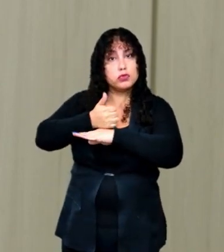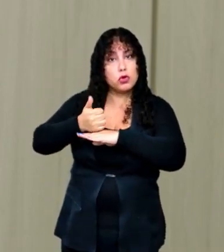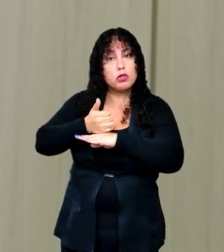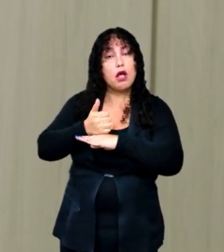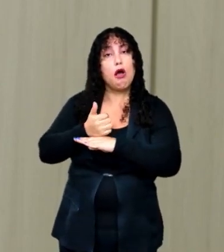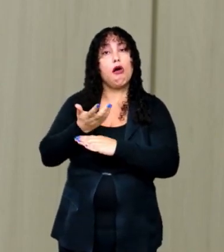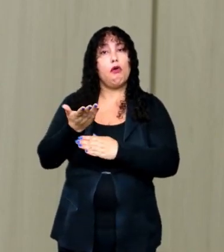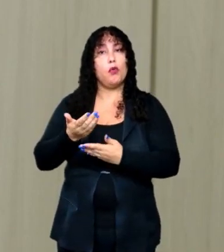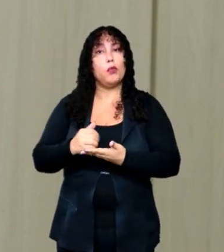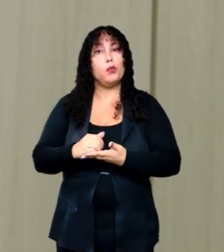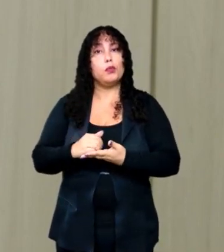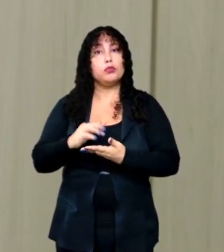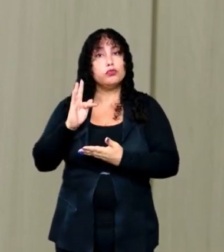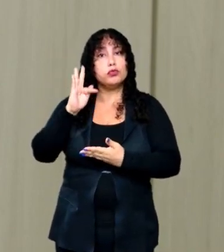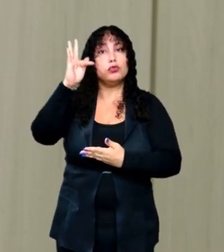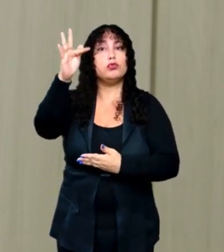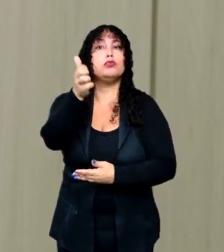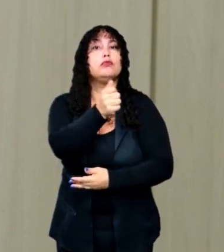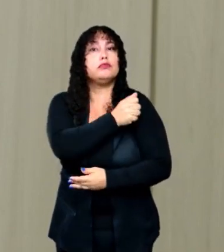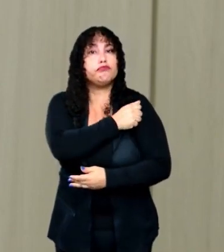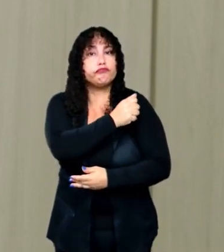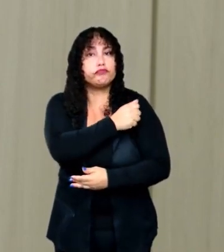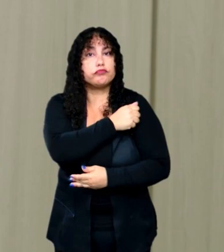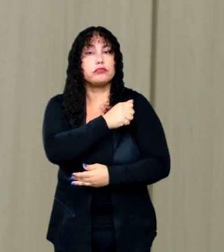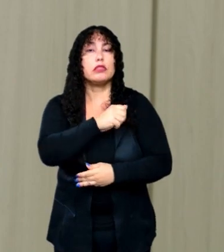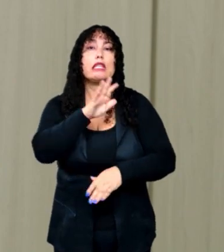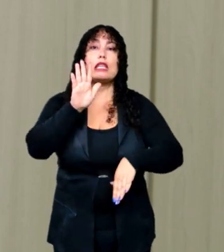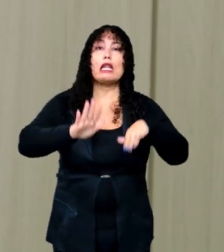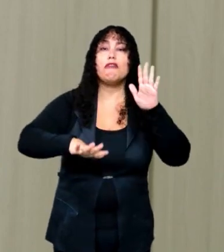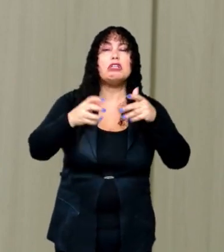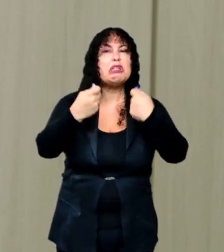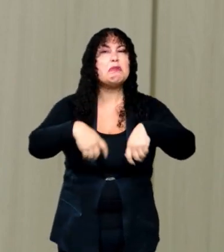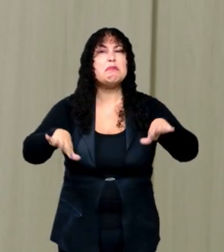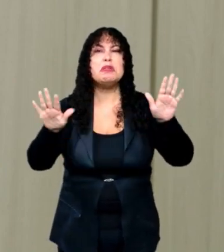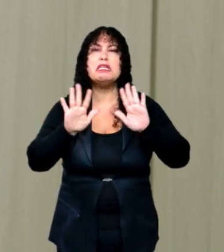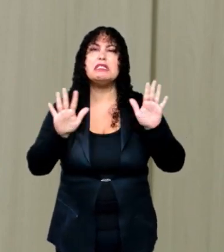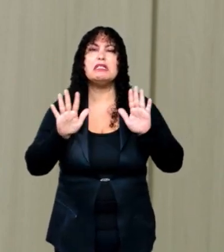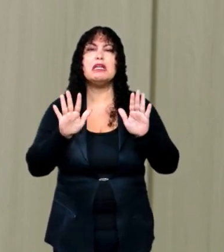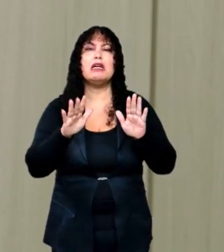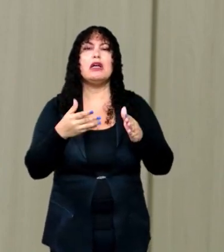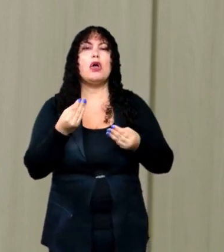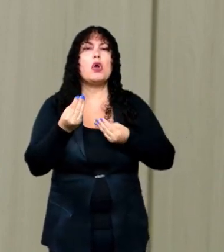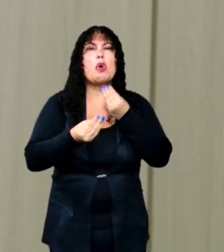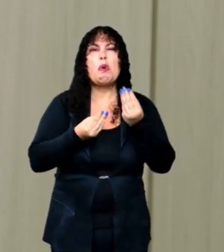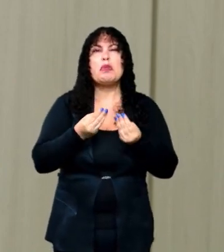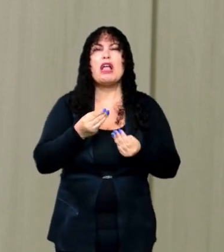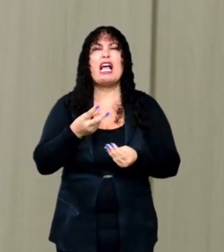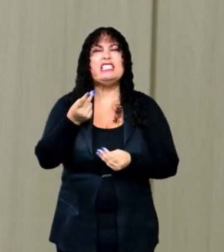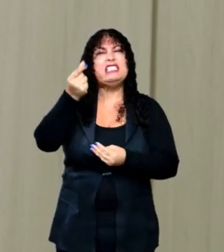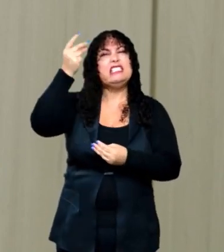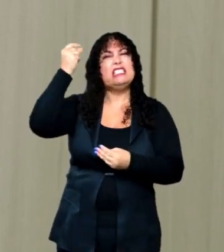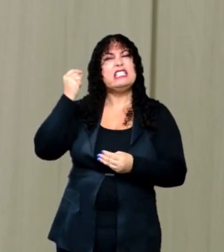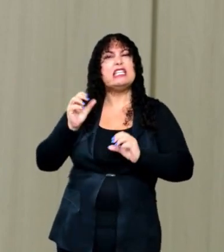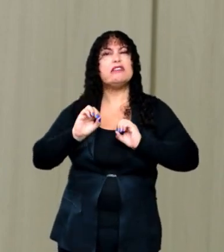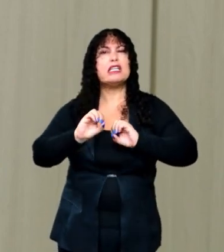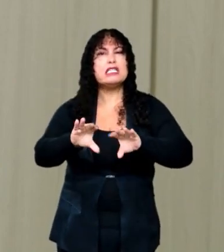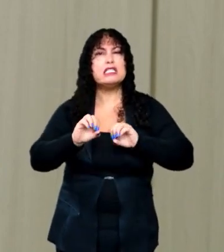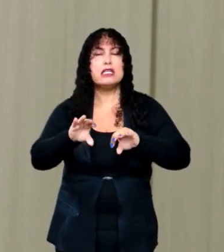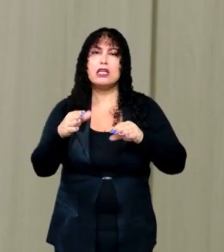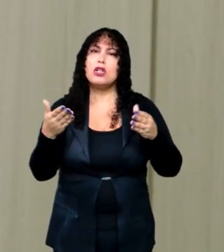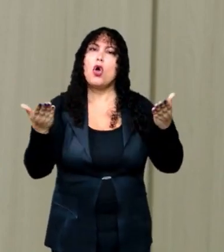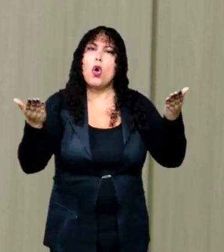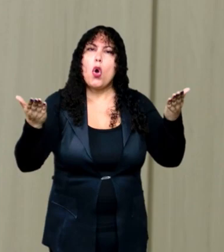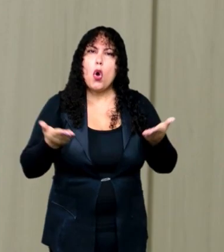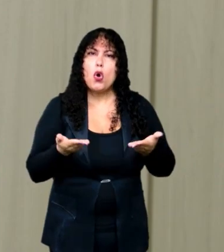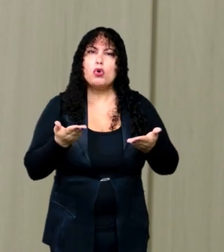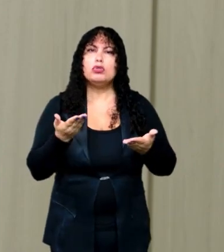desses estudantes aí, talvez nem precise, já estão sendo ensinados de forma arcaica, por exemplo, né? Hoje,